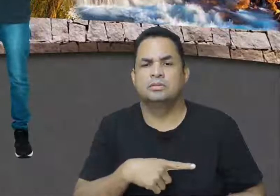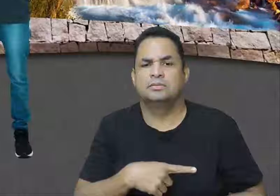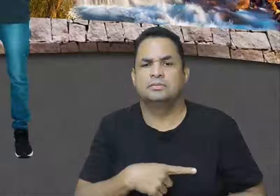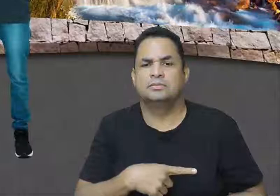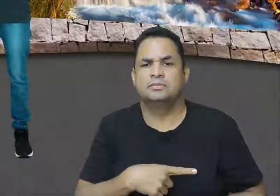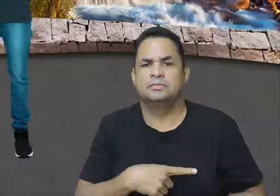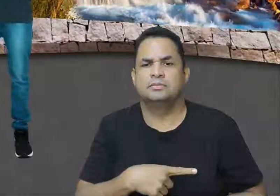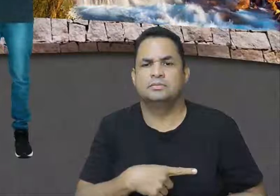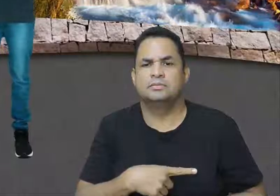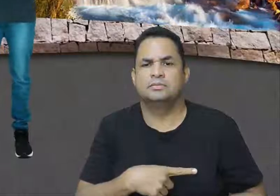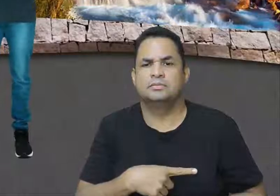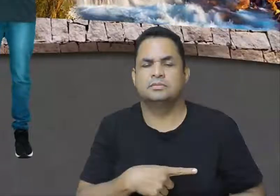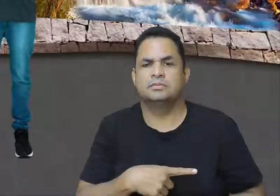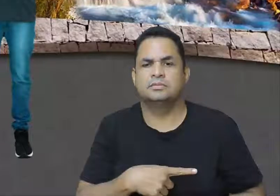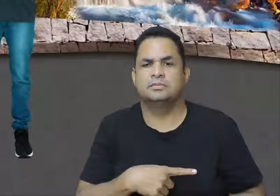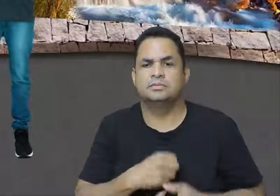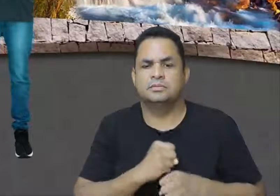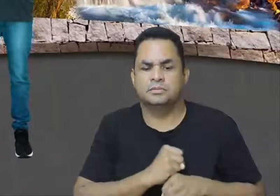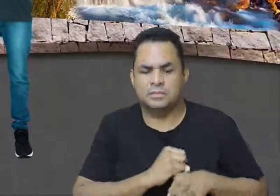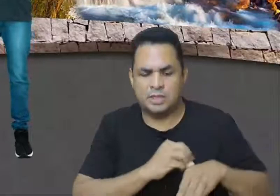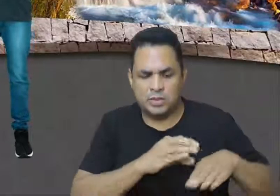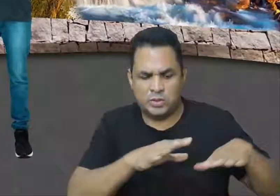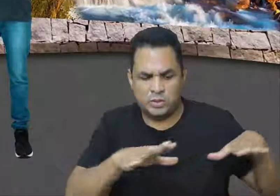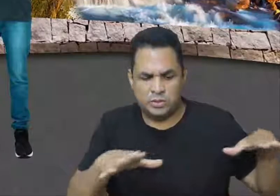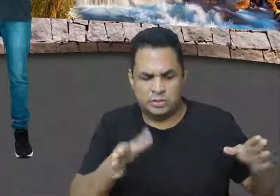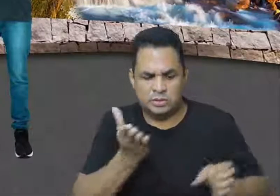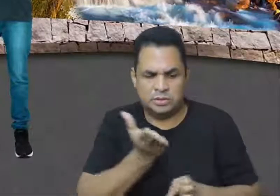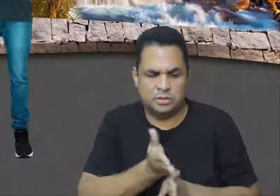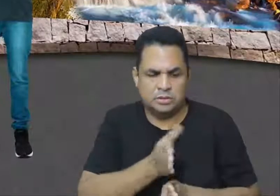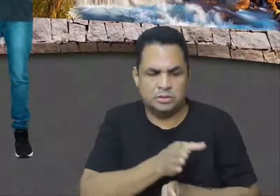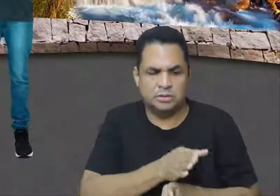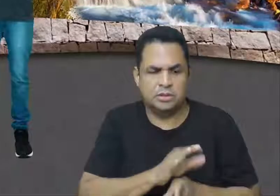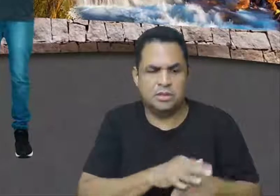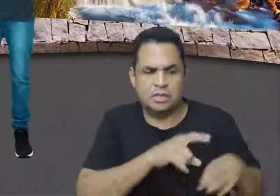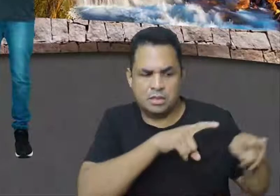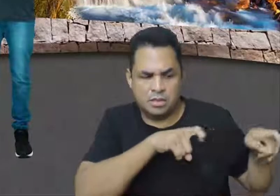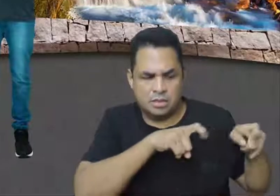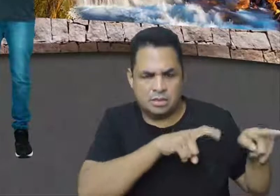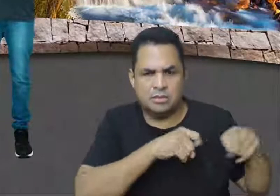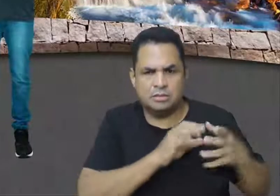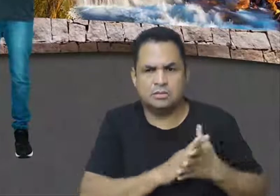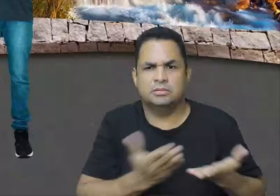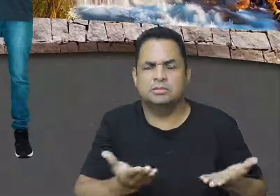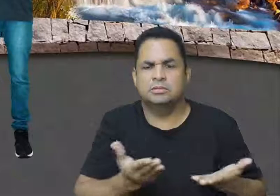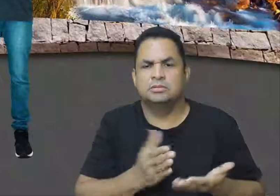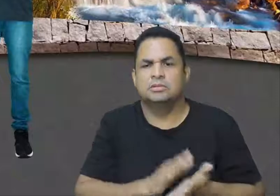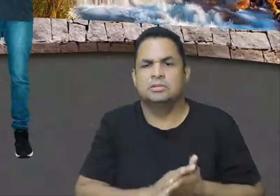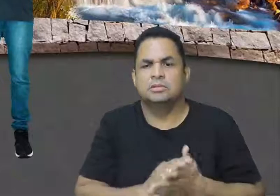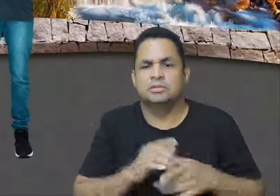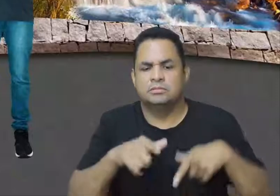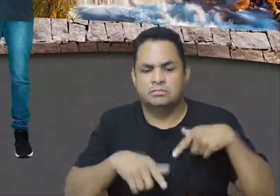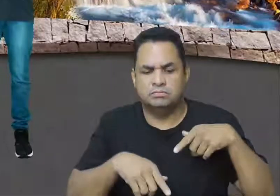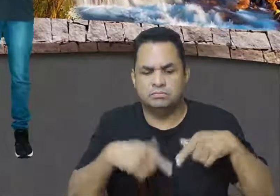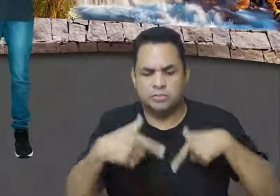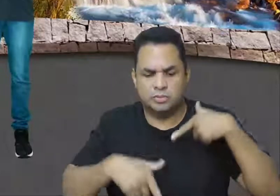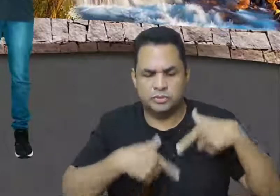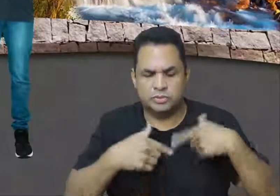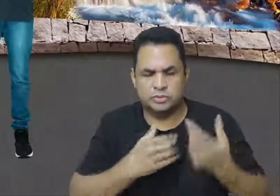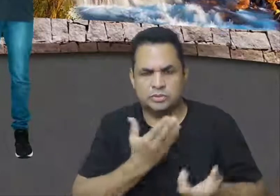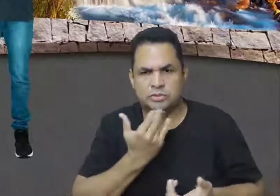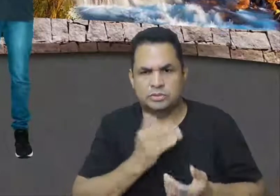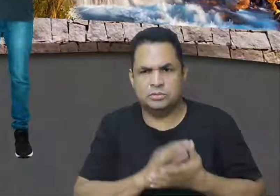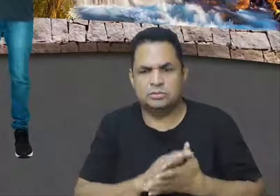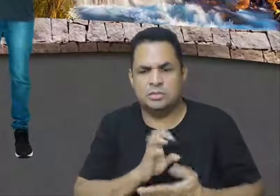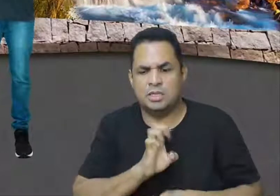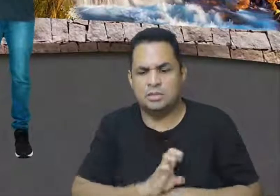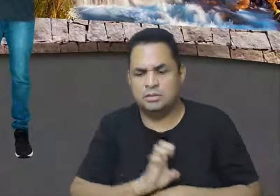amazônico? A expansão de uma fronteira agrícola com a grande produção de alimentos esses para abastecer